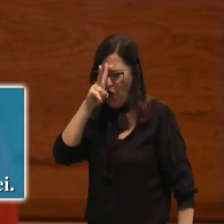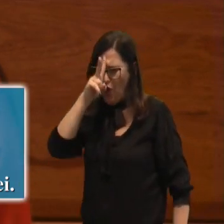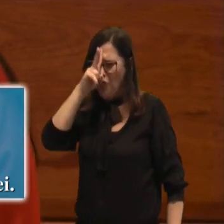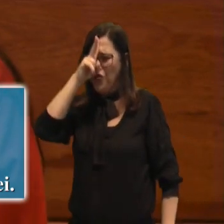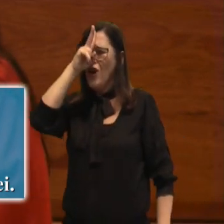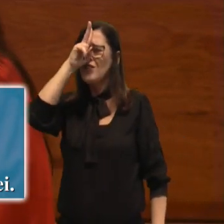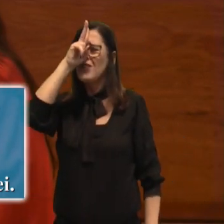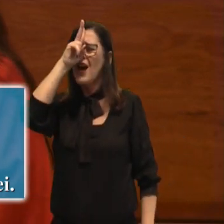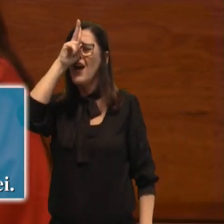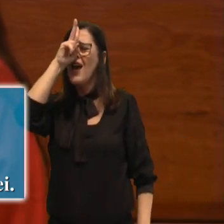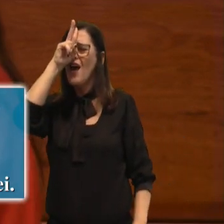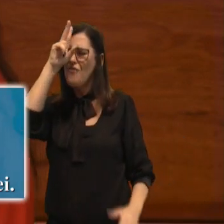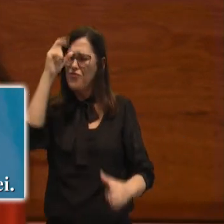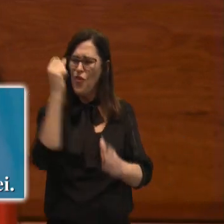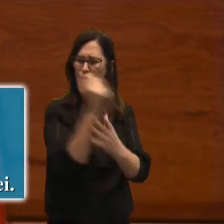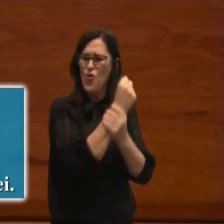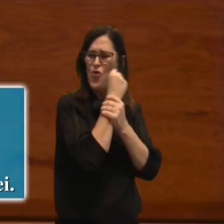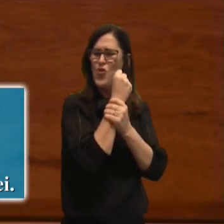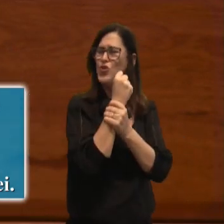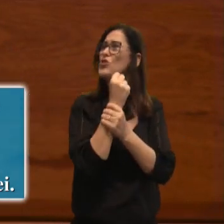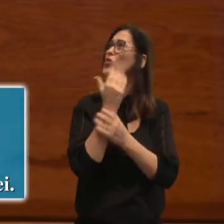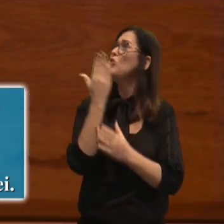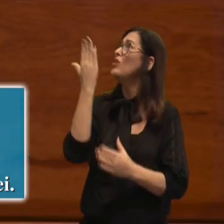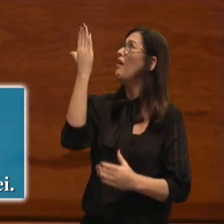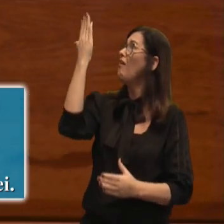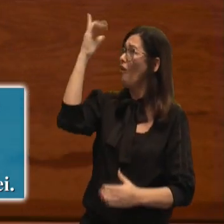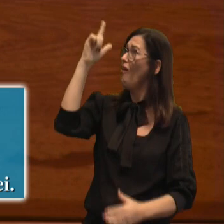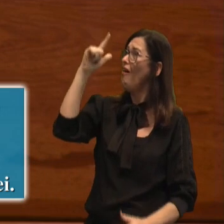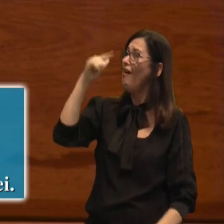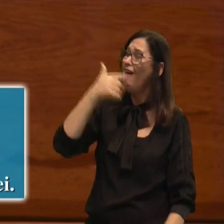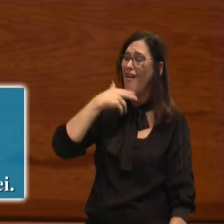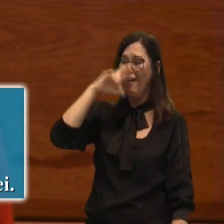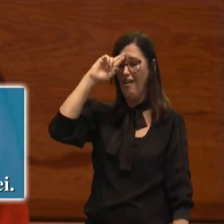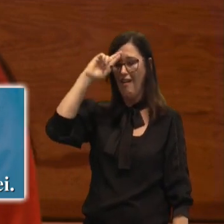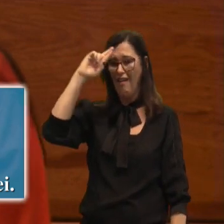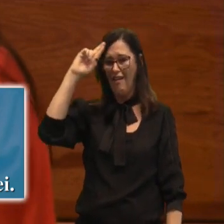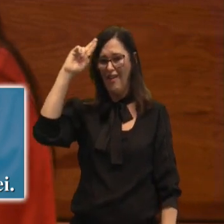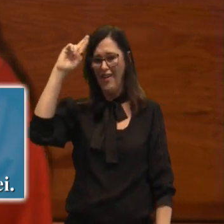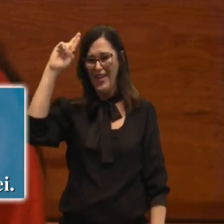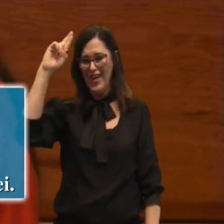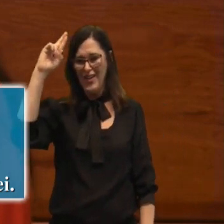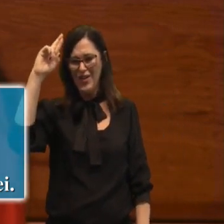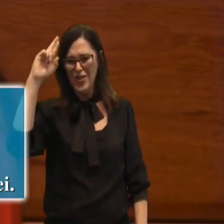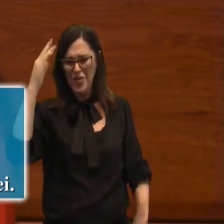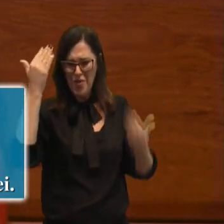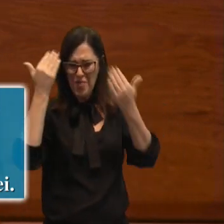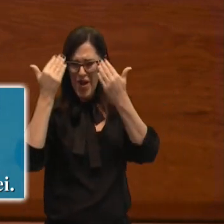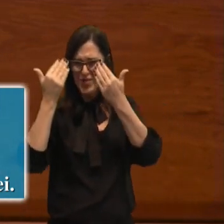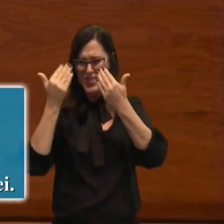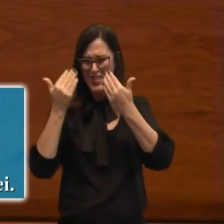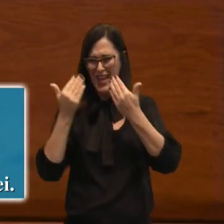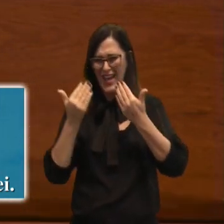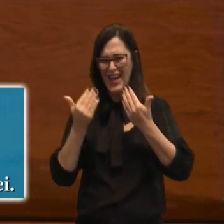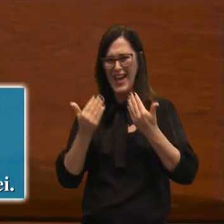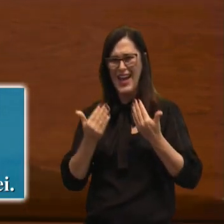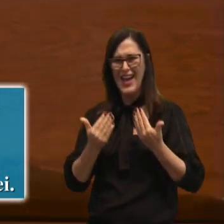abrigo, força e refúgio, Senhor, com todo o